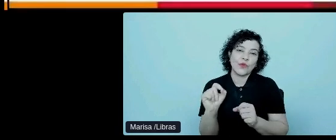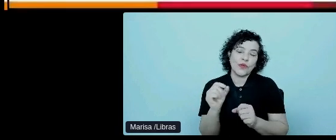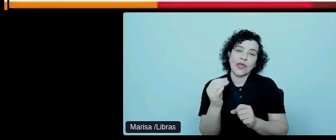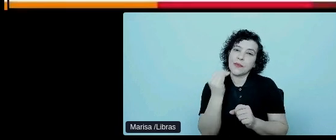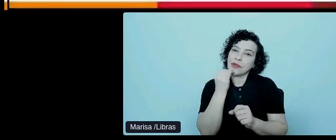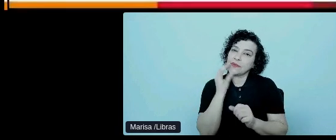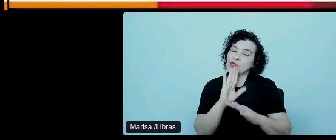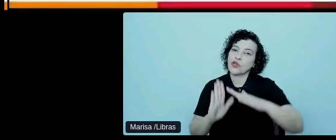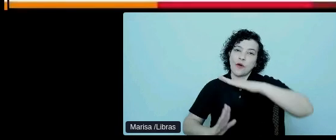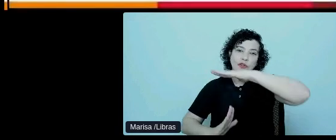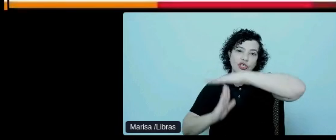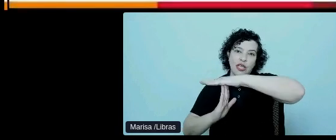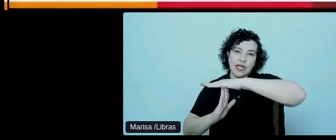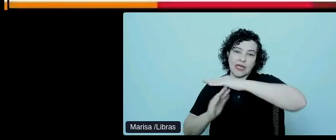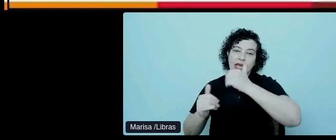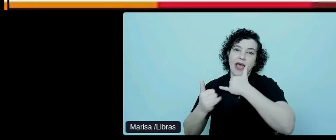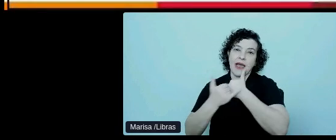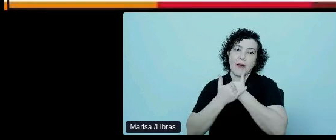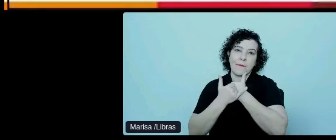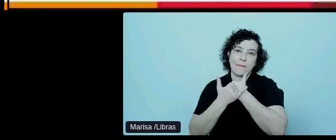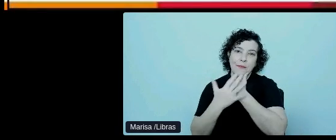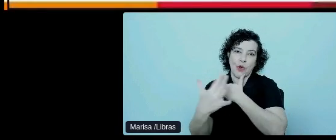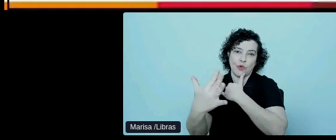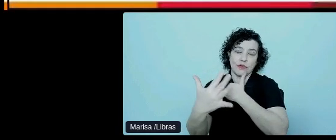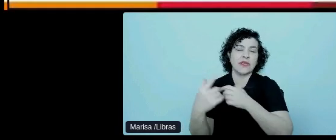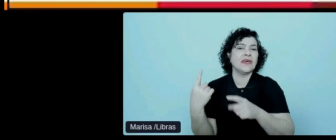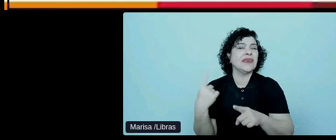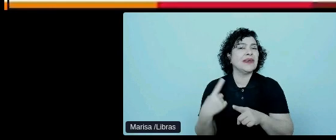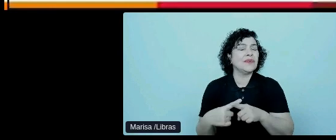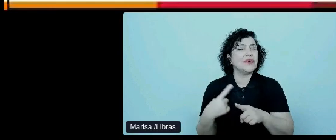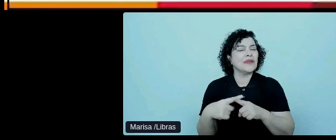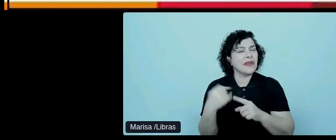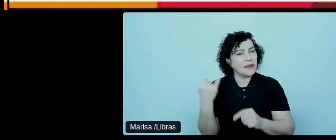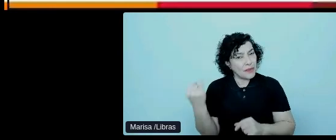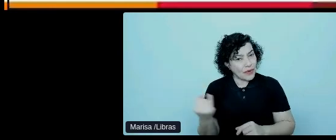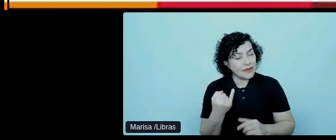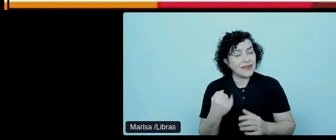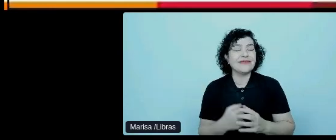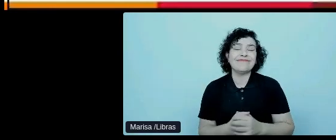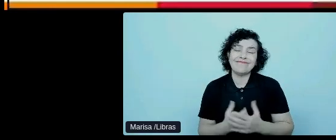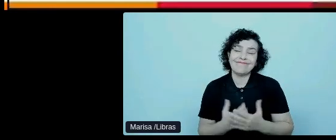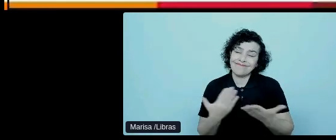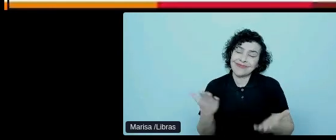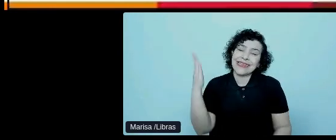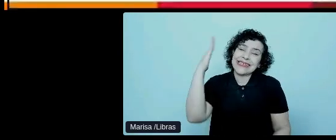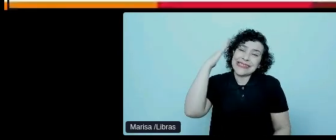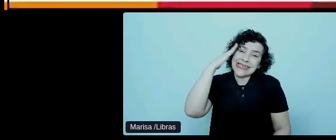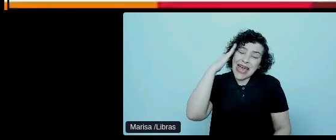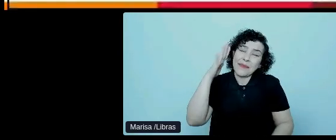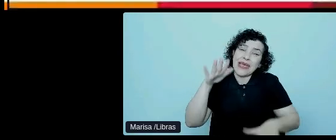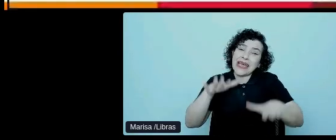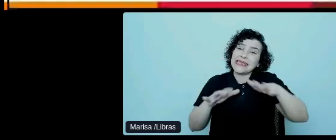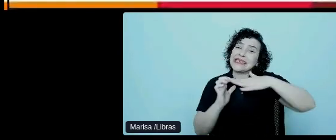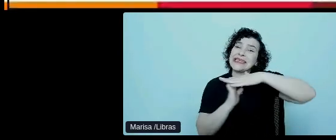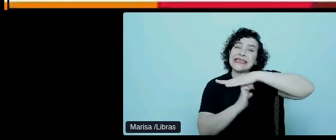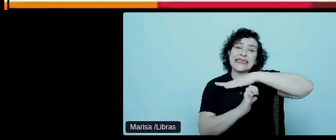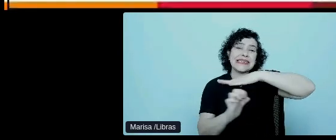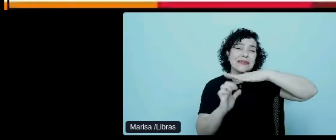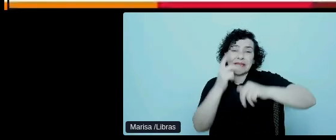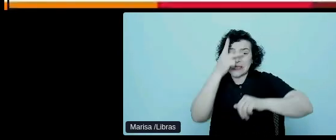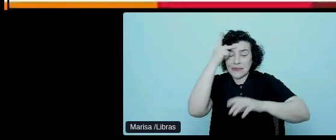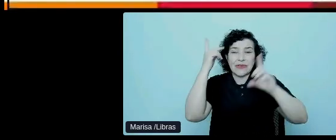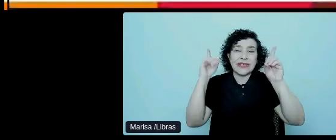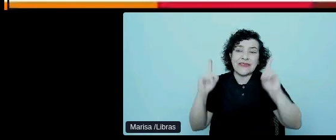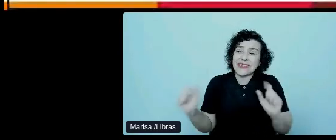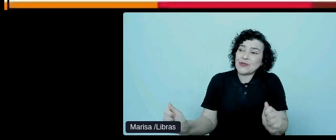apenas bronze. Por que isso é muito importante, gente? Porque, infelizmente, a gente sabe que muitas empresas não têm PCDs,